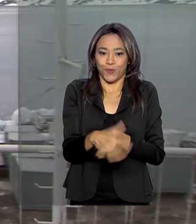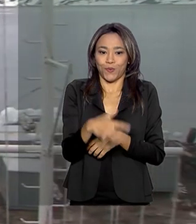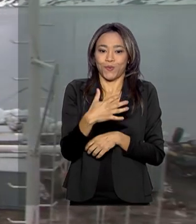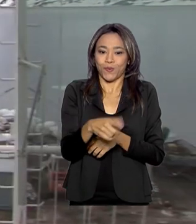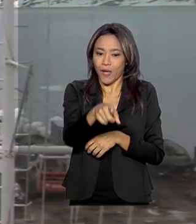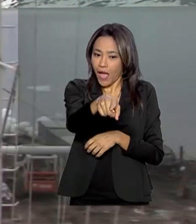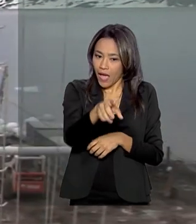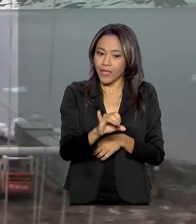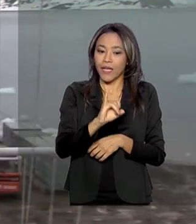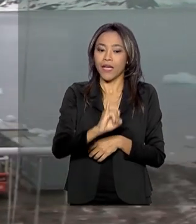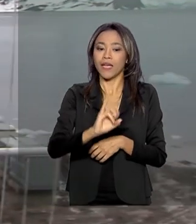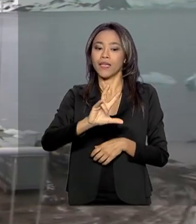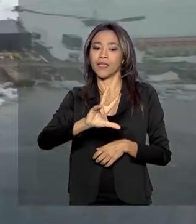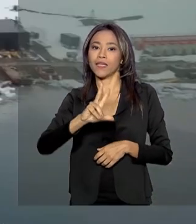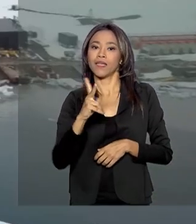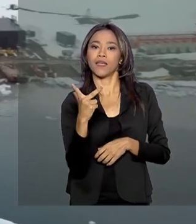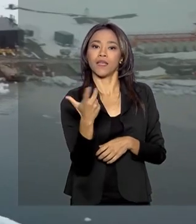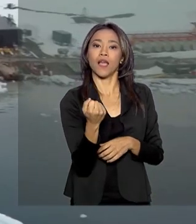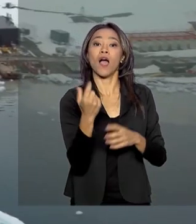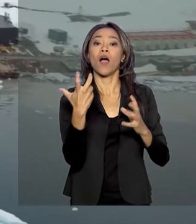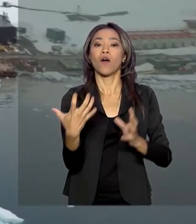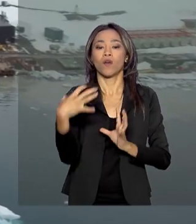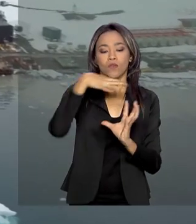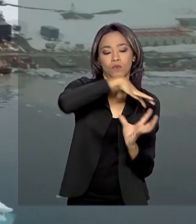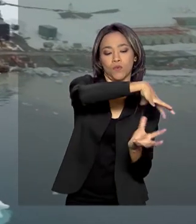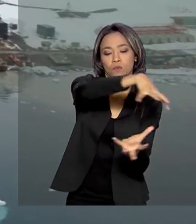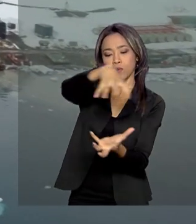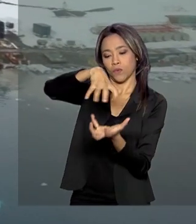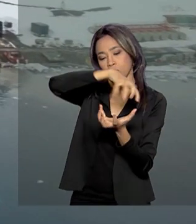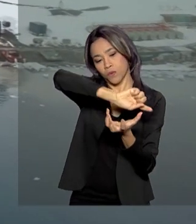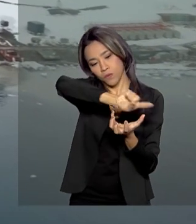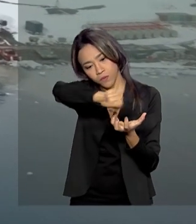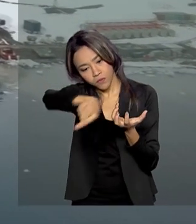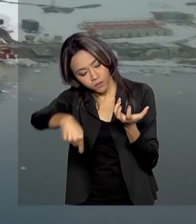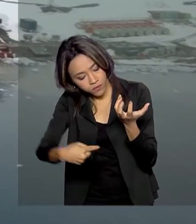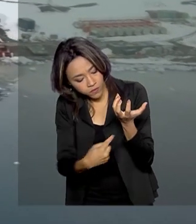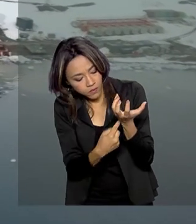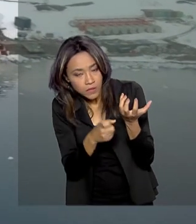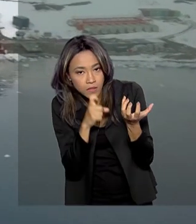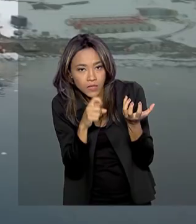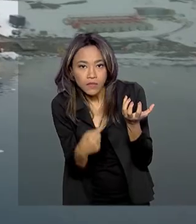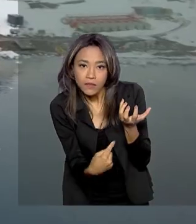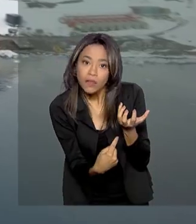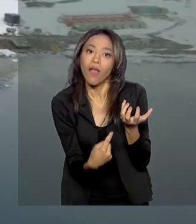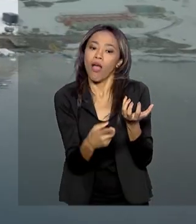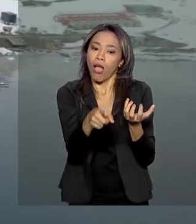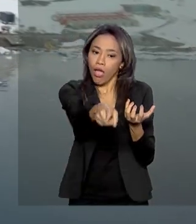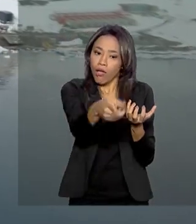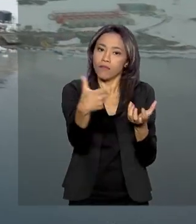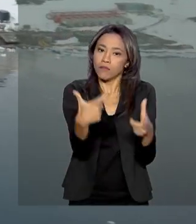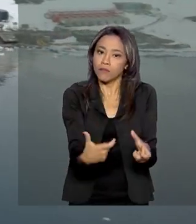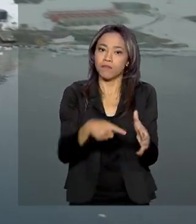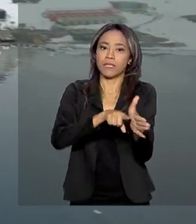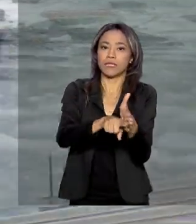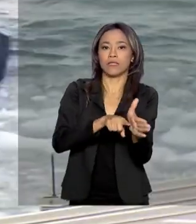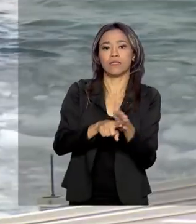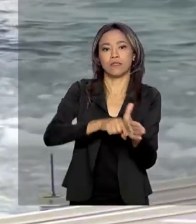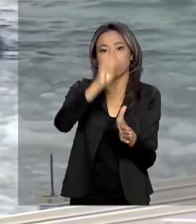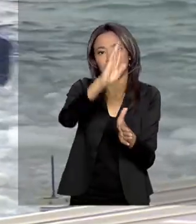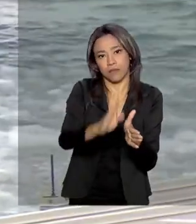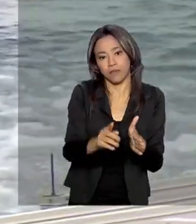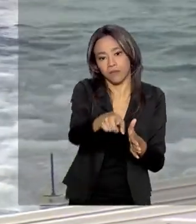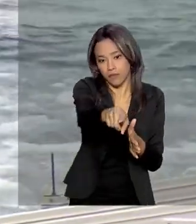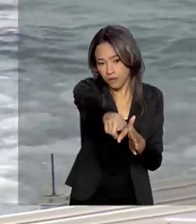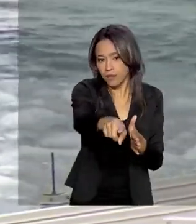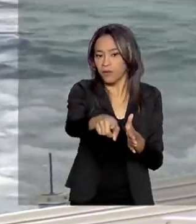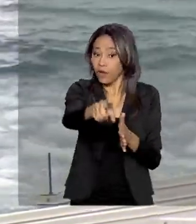na ilha de Rei Jorge, na Antártica. O local onde fica a base Comandante Ferraz, a Estação Brasileira de Pesquisa no continente gelado, é